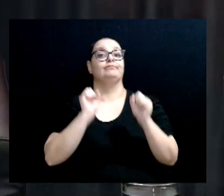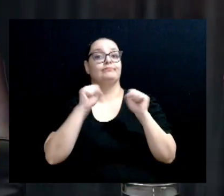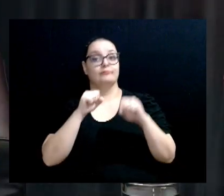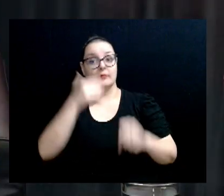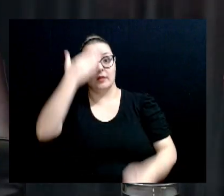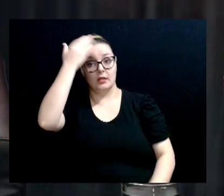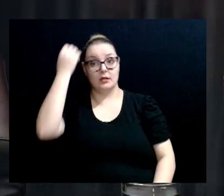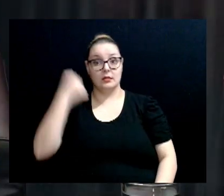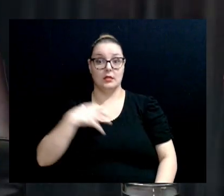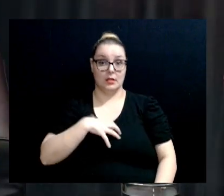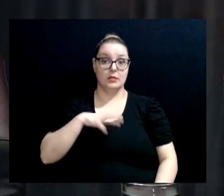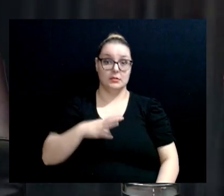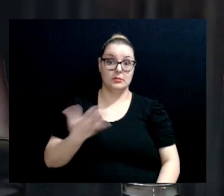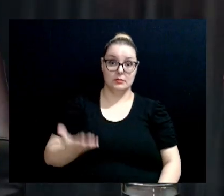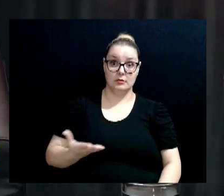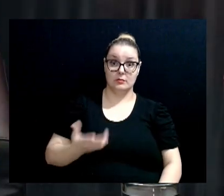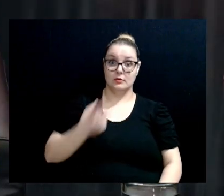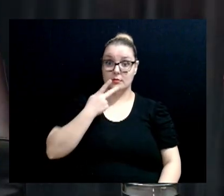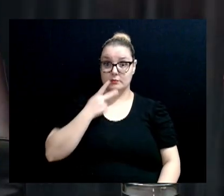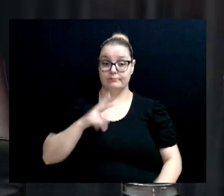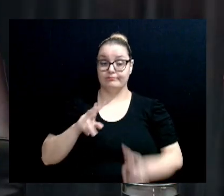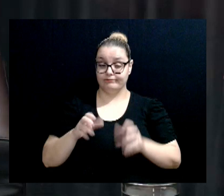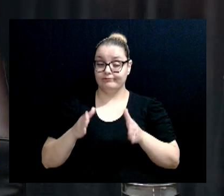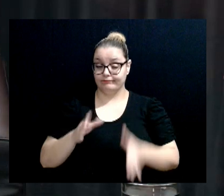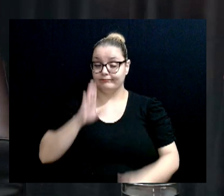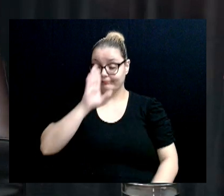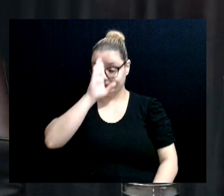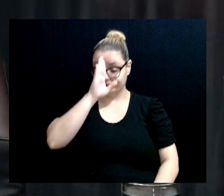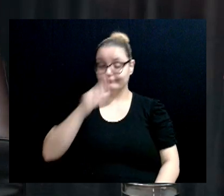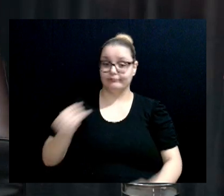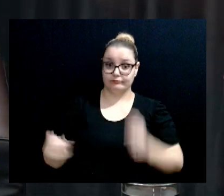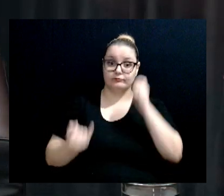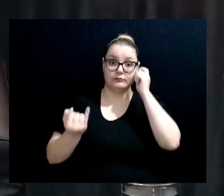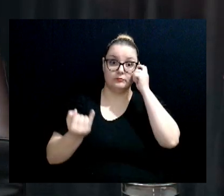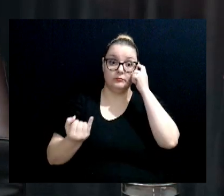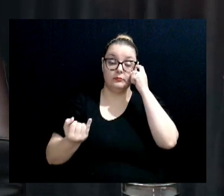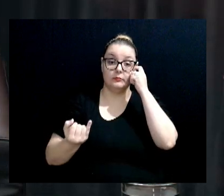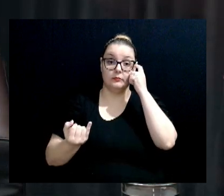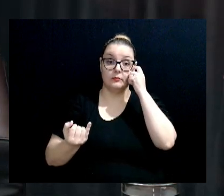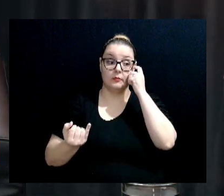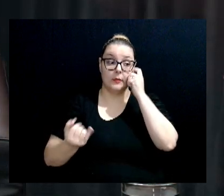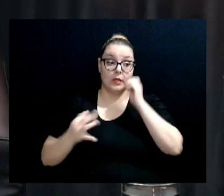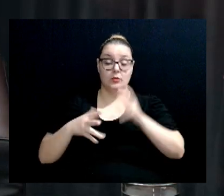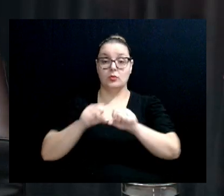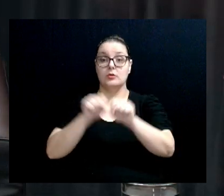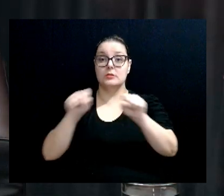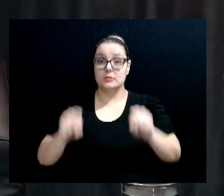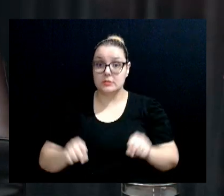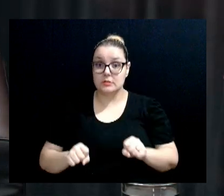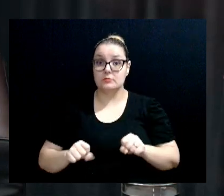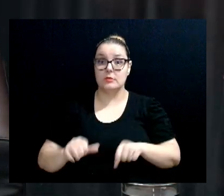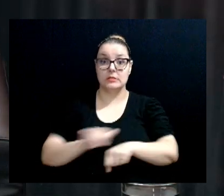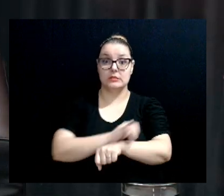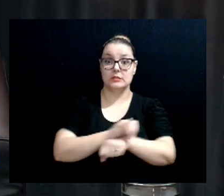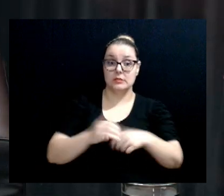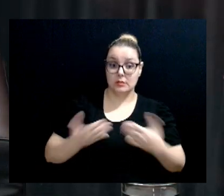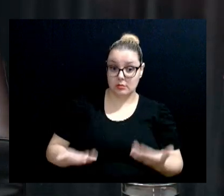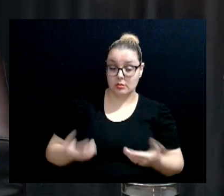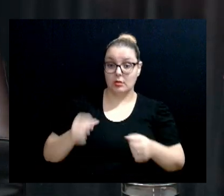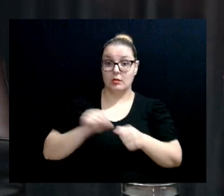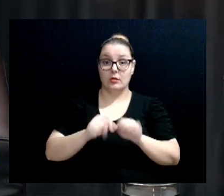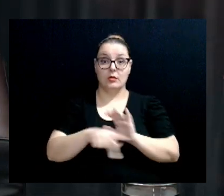exatamente, você tocou num ponto muito importante. Todo esse sistema, né, esse mecanismo, ele faz parte de um